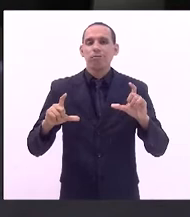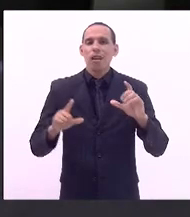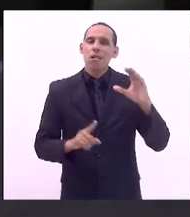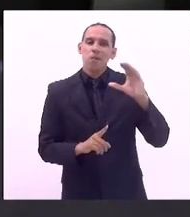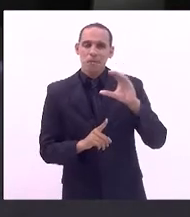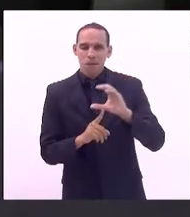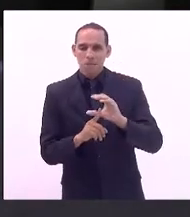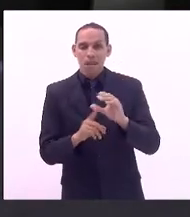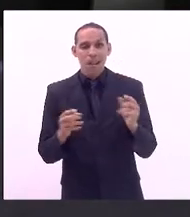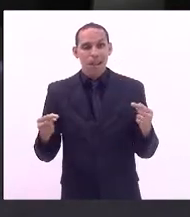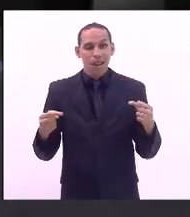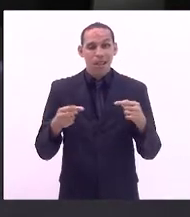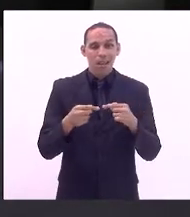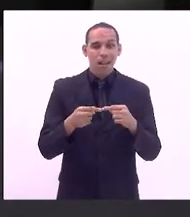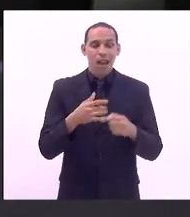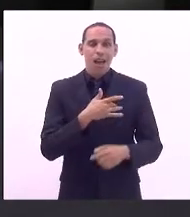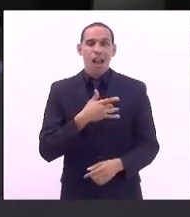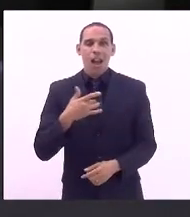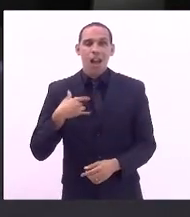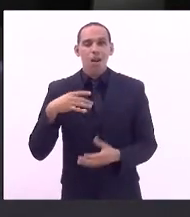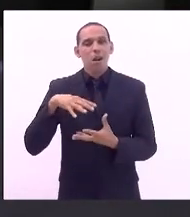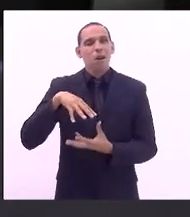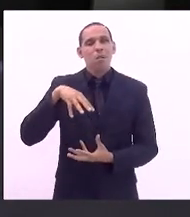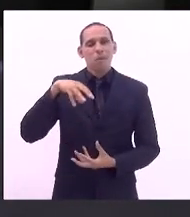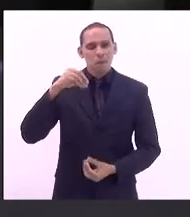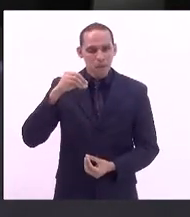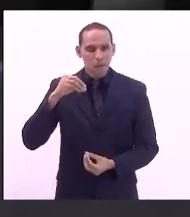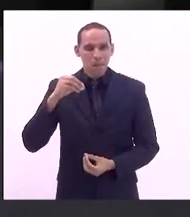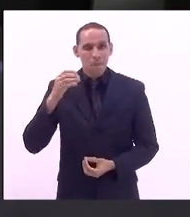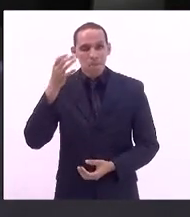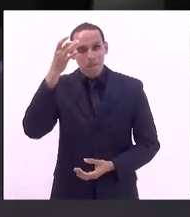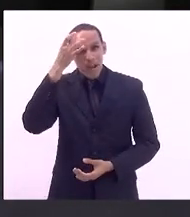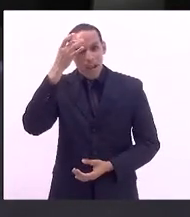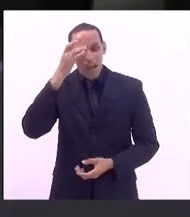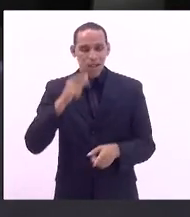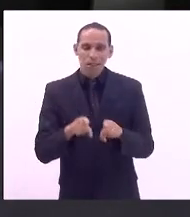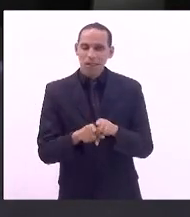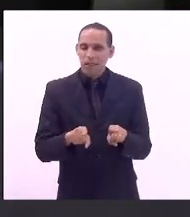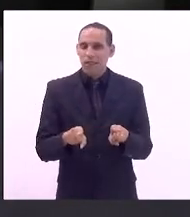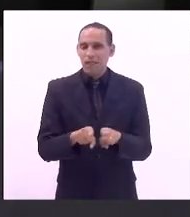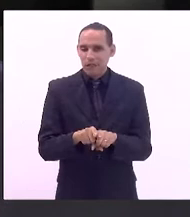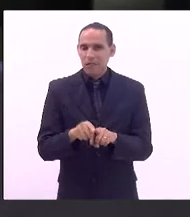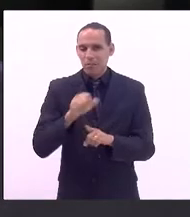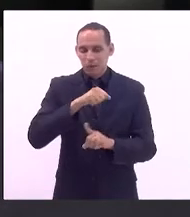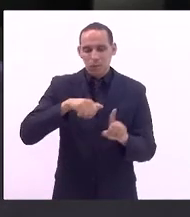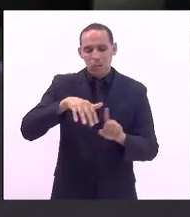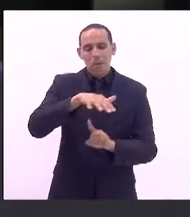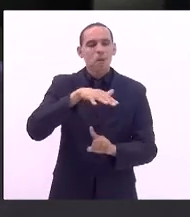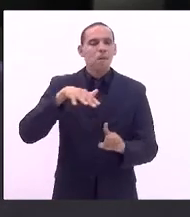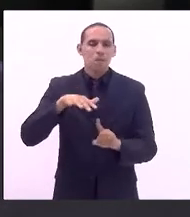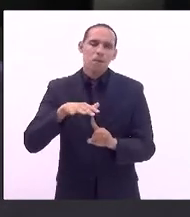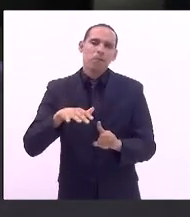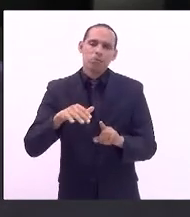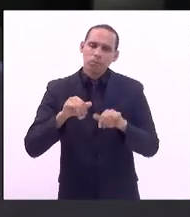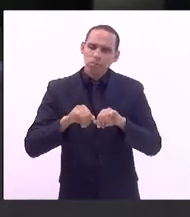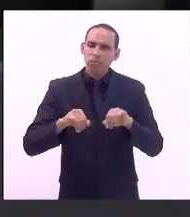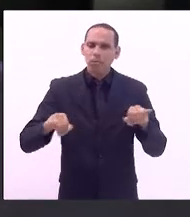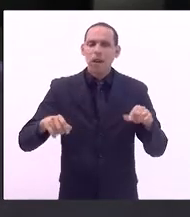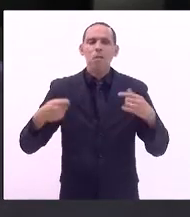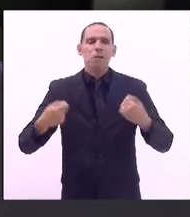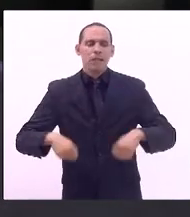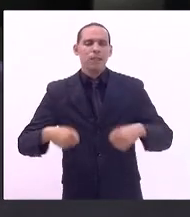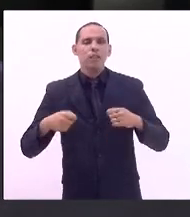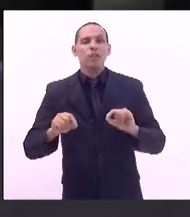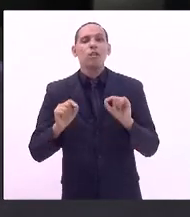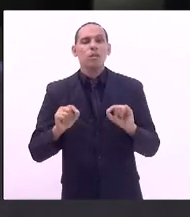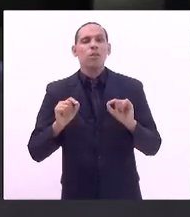na saúde espiritual mental da nossa sociedade sempre digo que é preciso reconhecer a